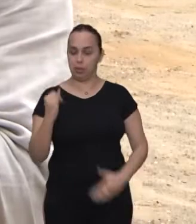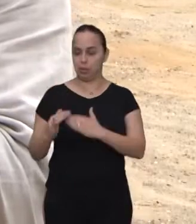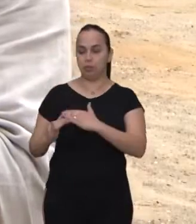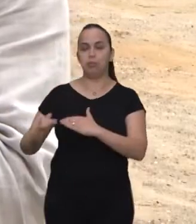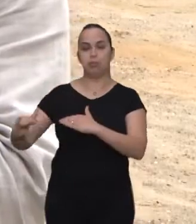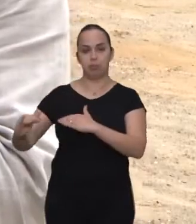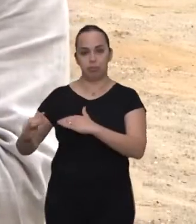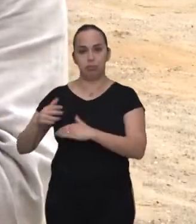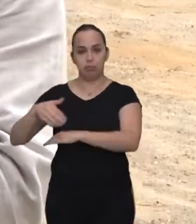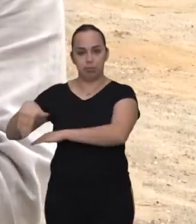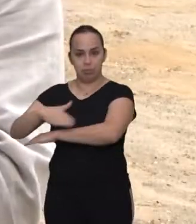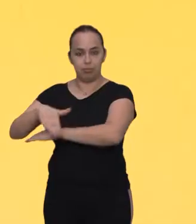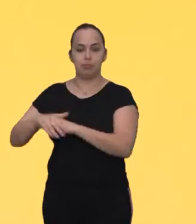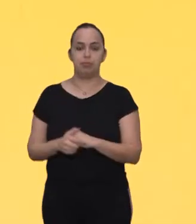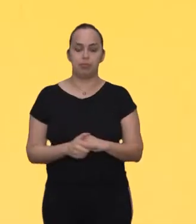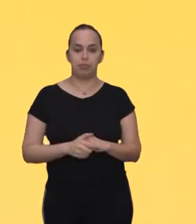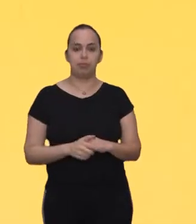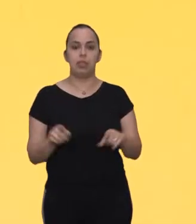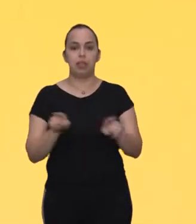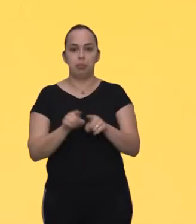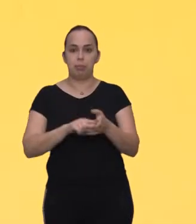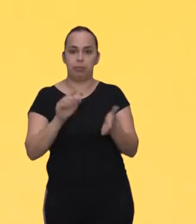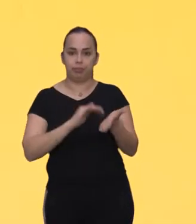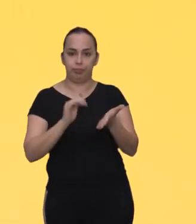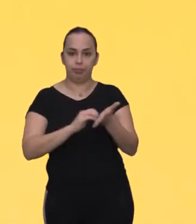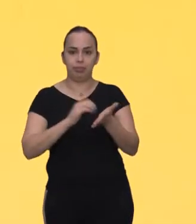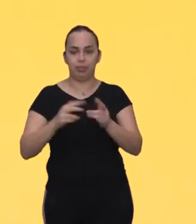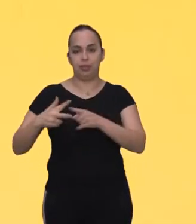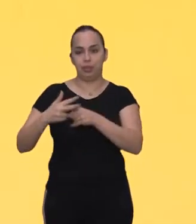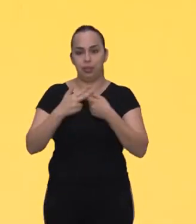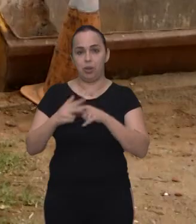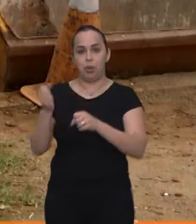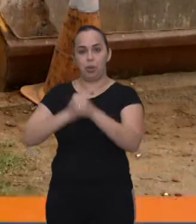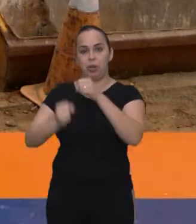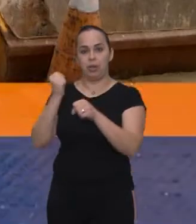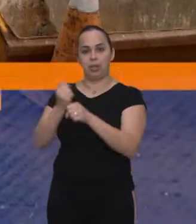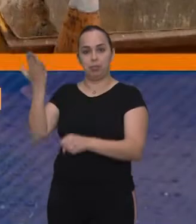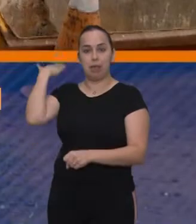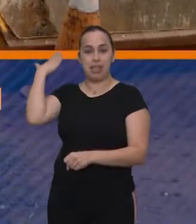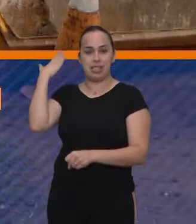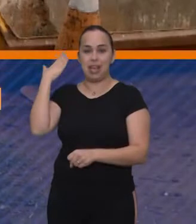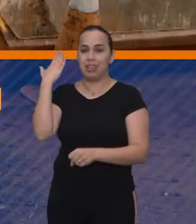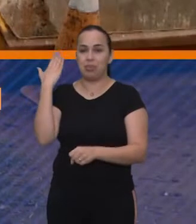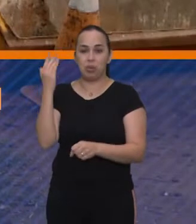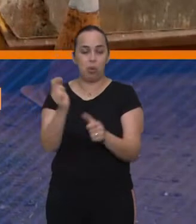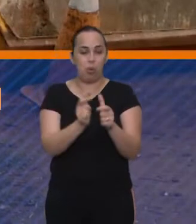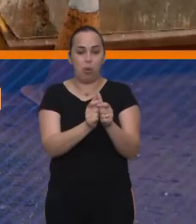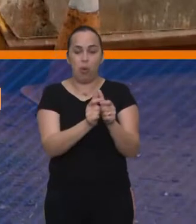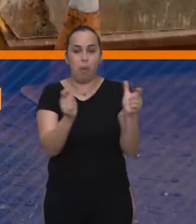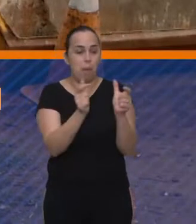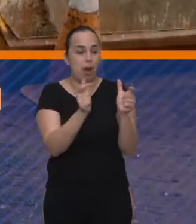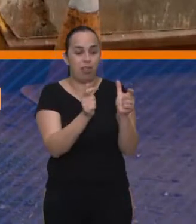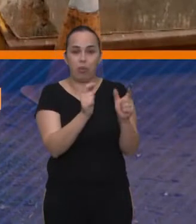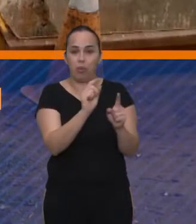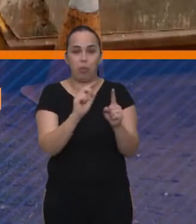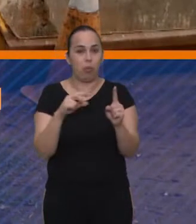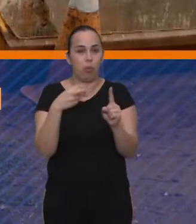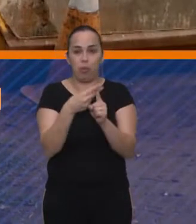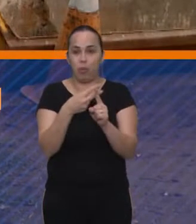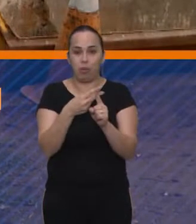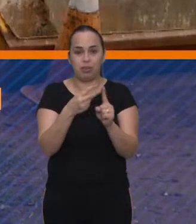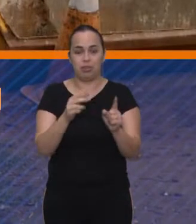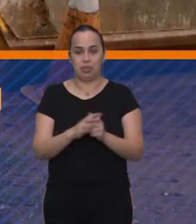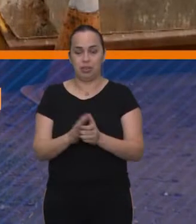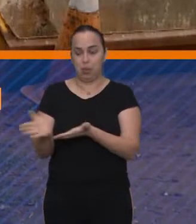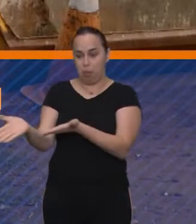cascalho é muito importante para nossa estradas de acordo com a secretaria de manutenção da cidade só no ano passado houve um aumento de quase dez porcento